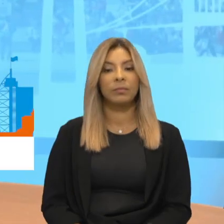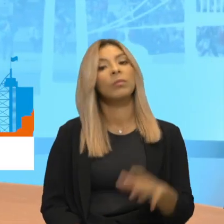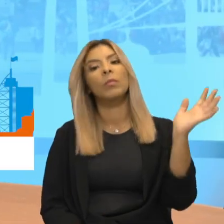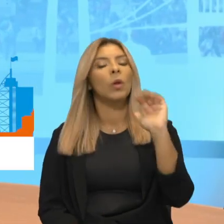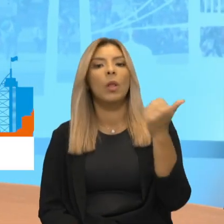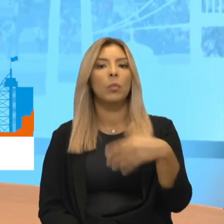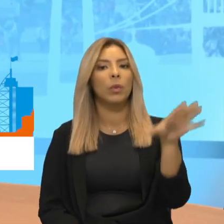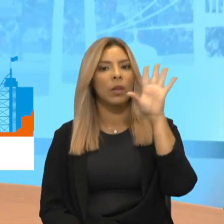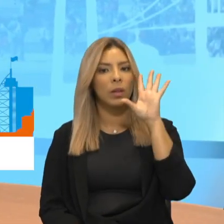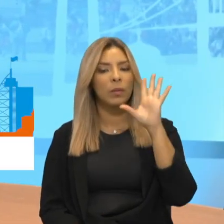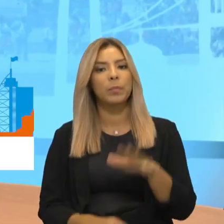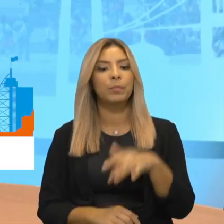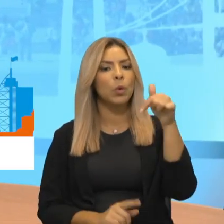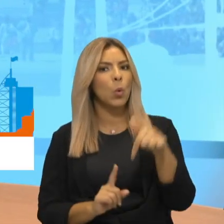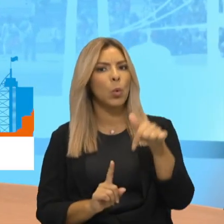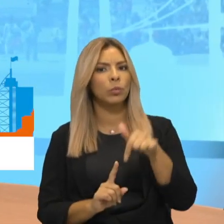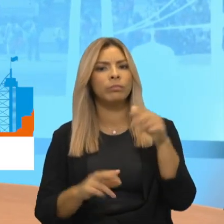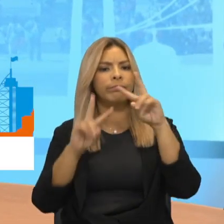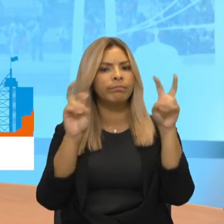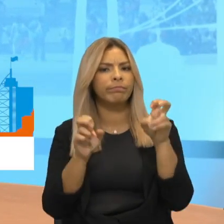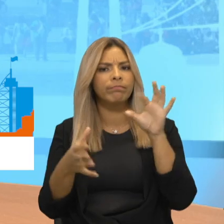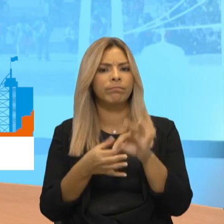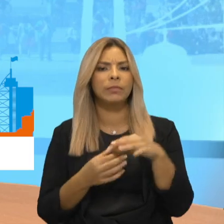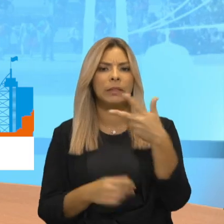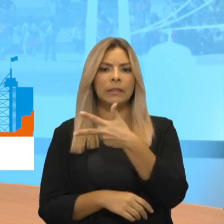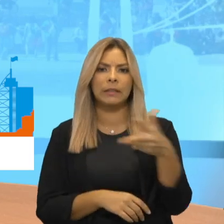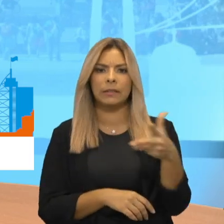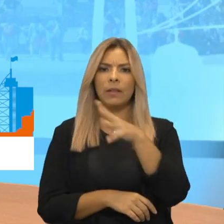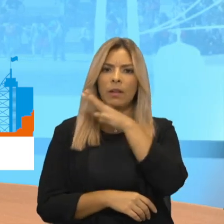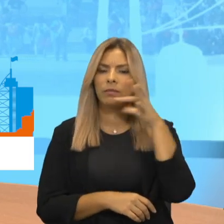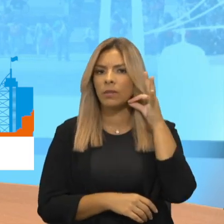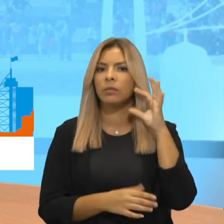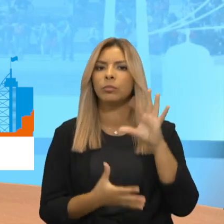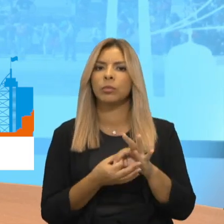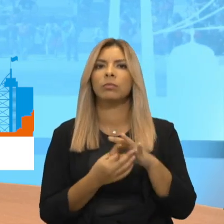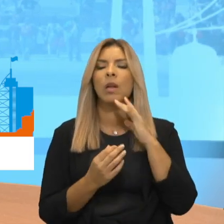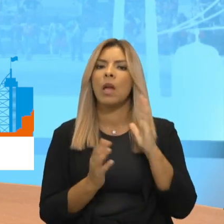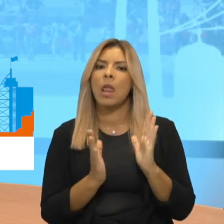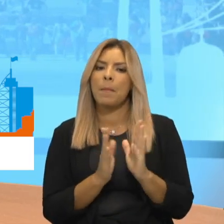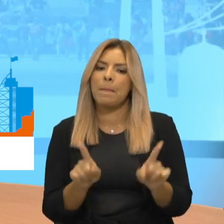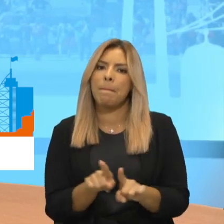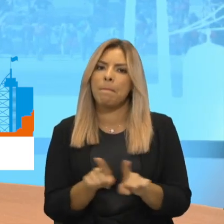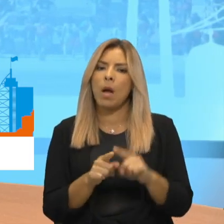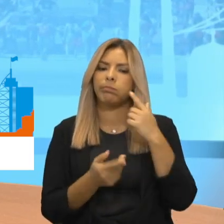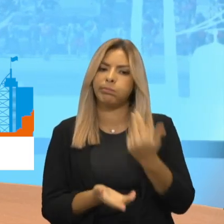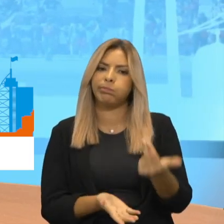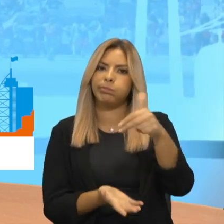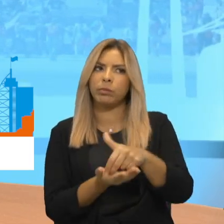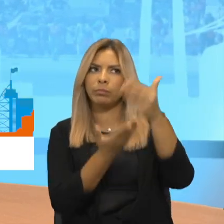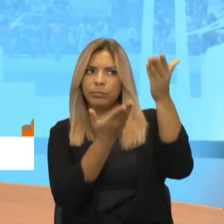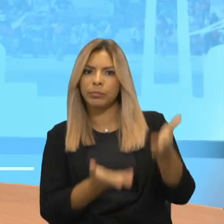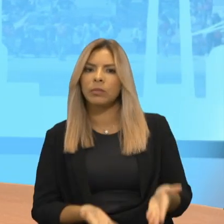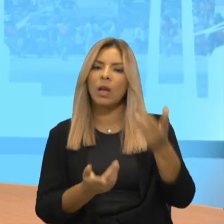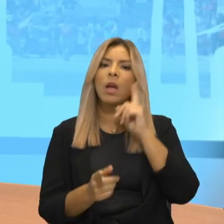Olá, muito boa tarde. Hoje vamos falar dos 100 anos da chegada das Irmãs da Apresentação de Maria à Ilha da